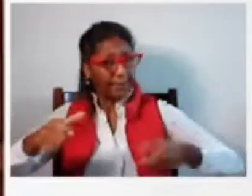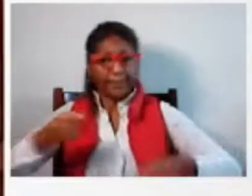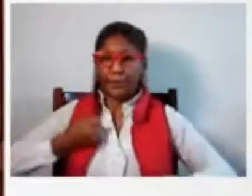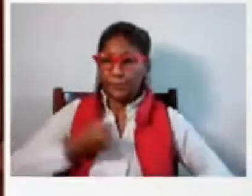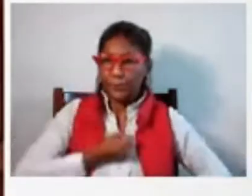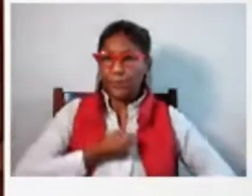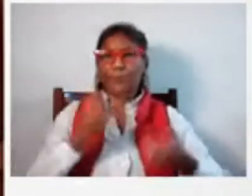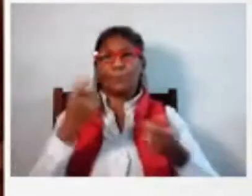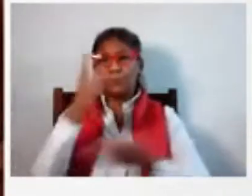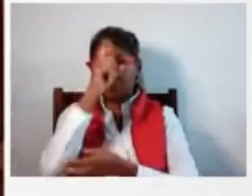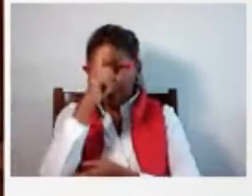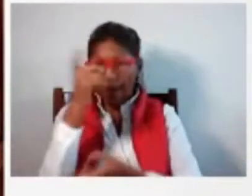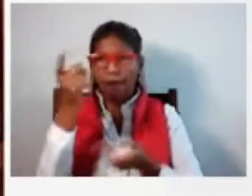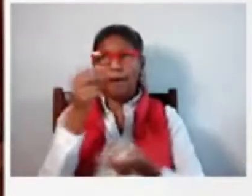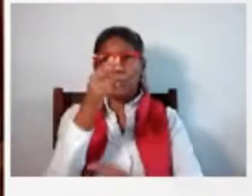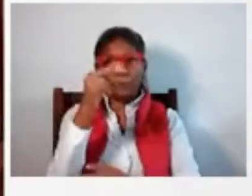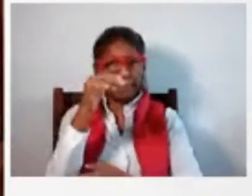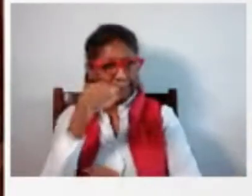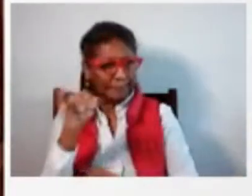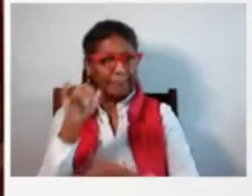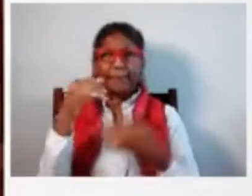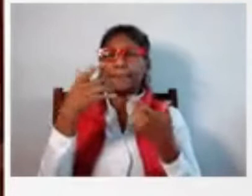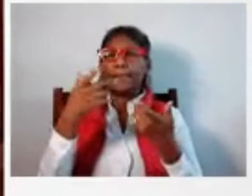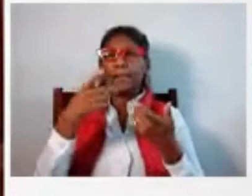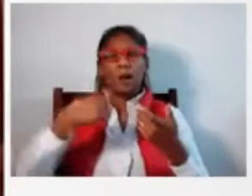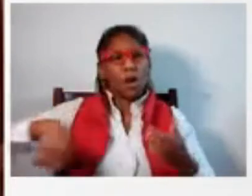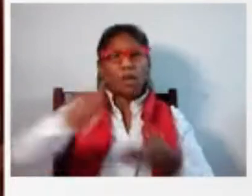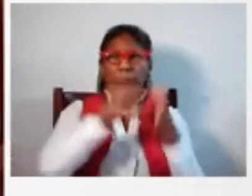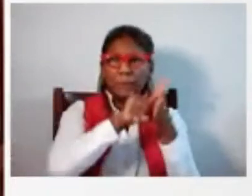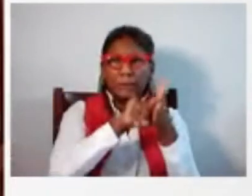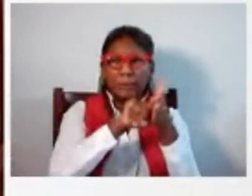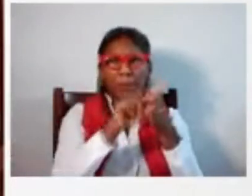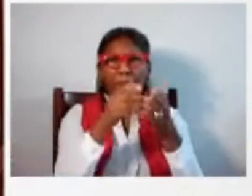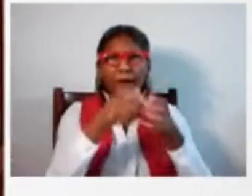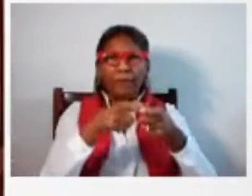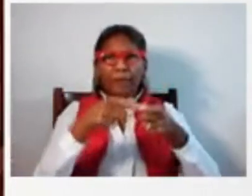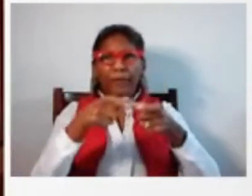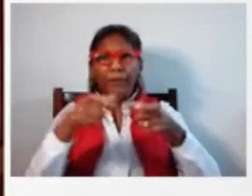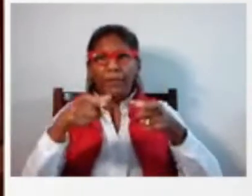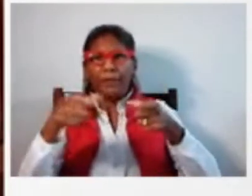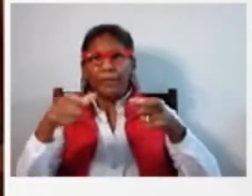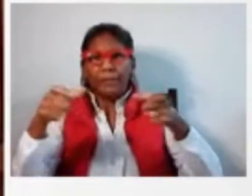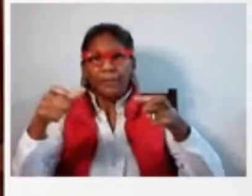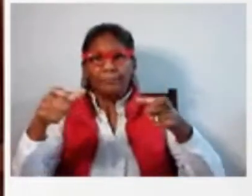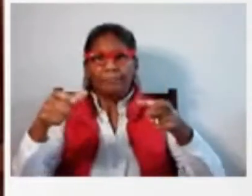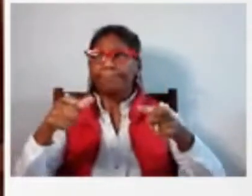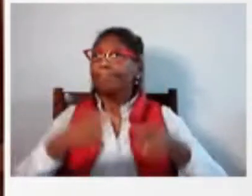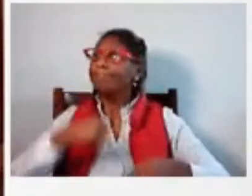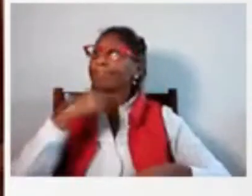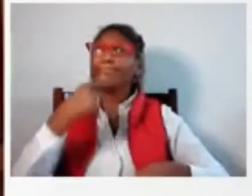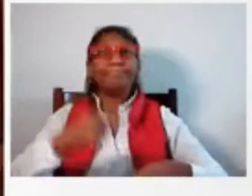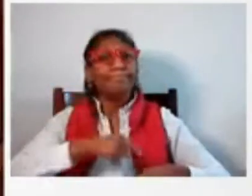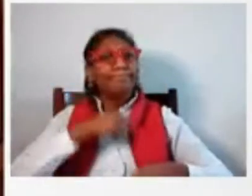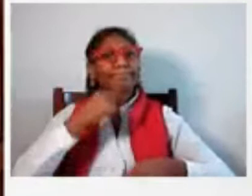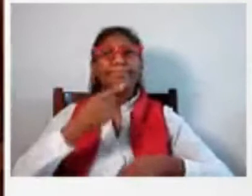casos, de internações, isso vai numa proporção em que a gente não consegue acompanhar a ampliação de leitos,